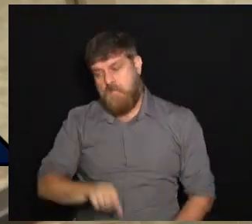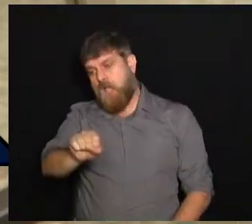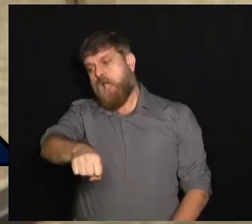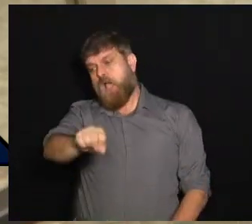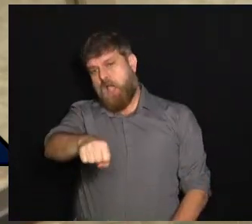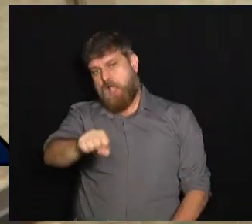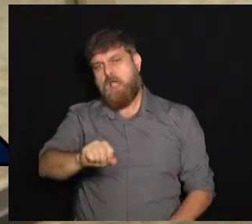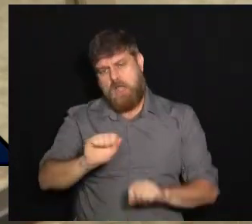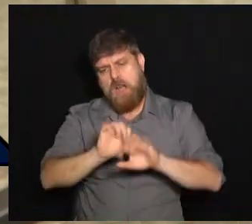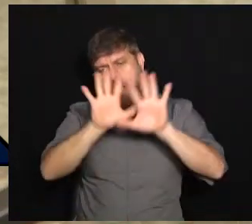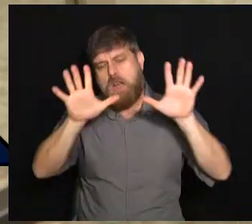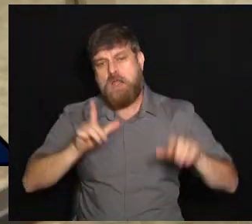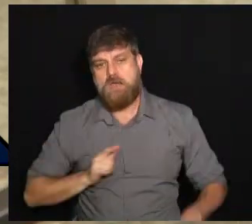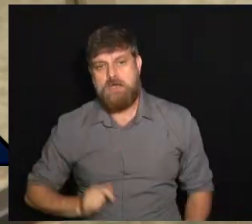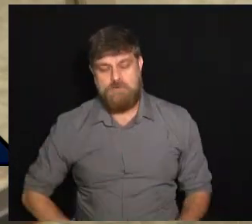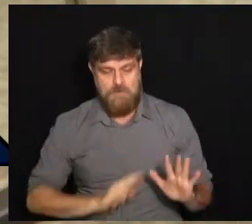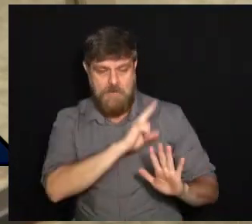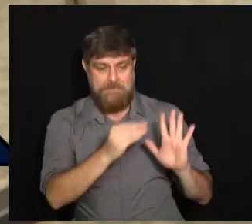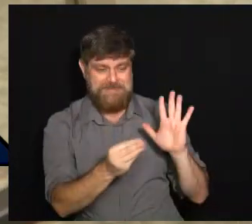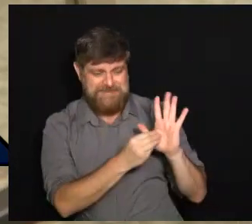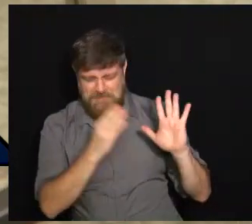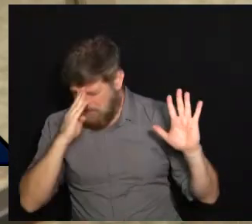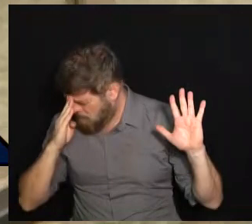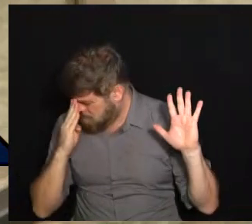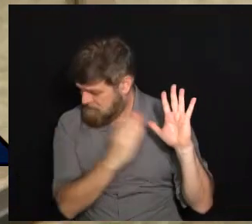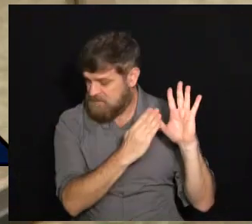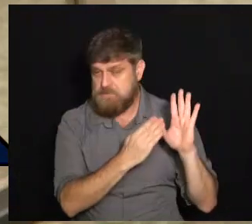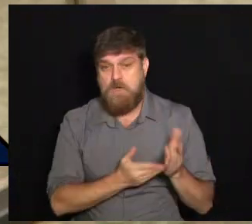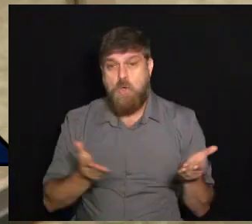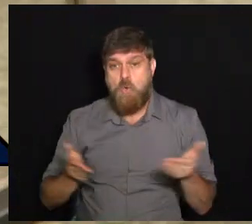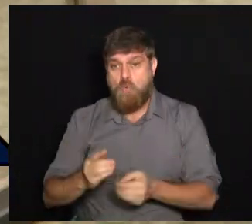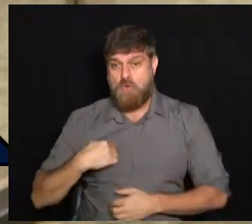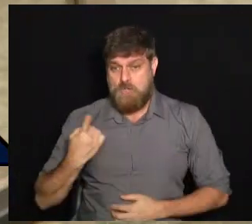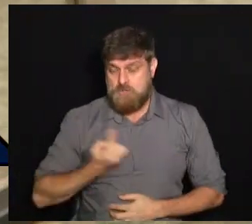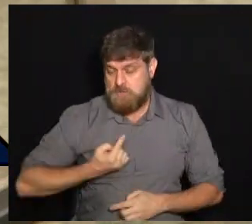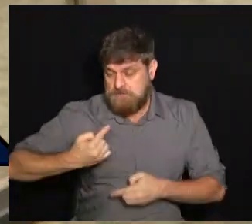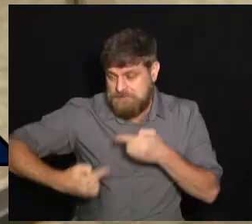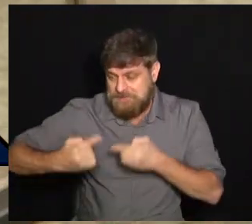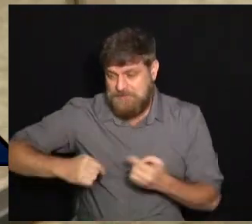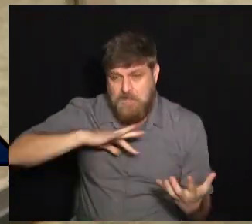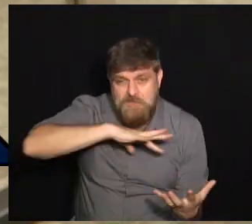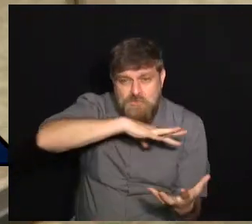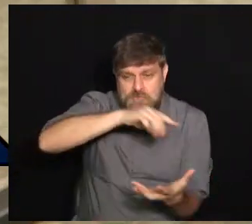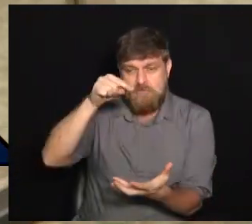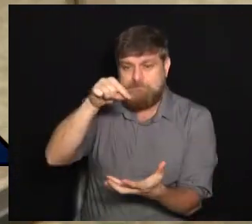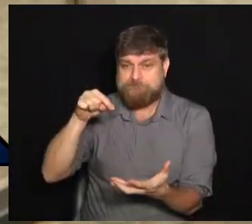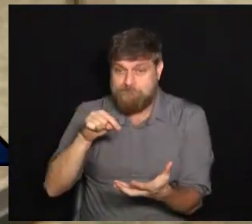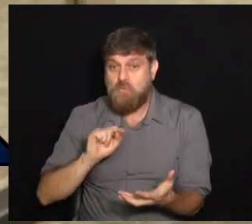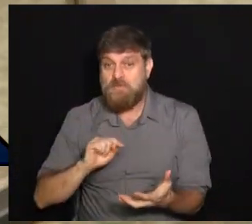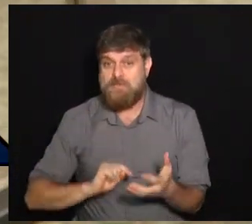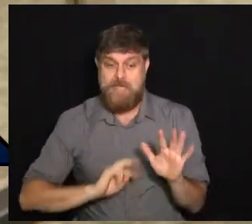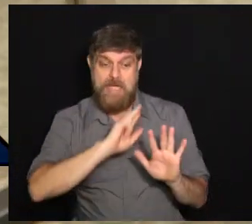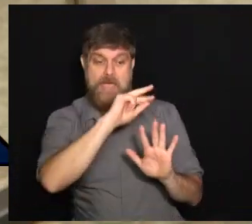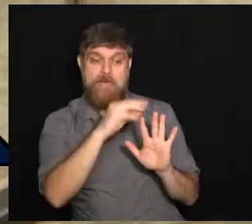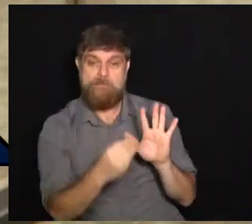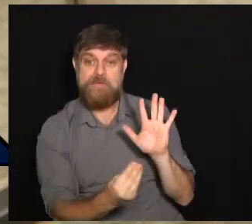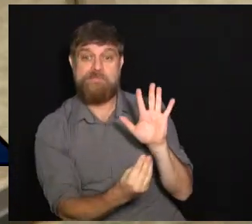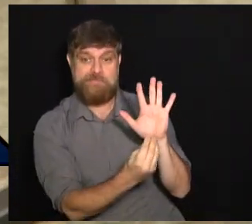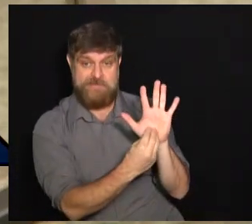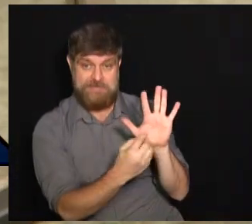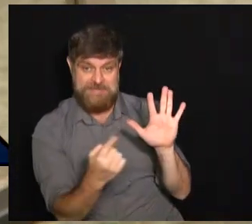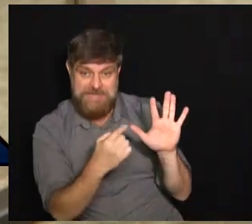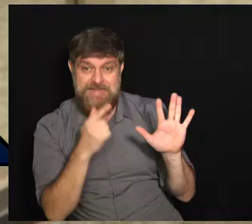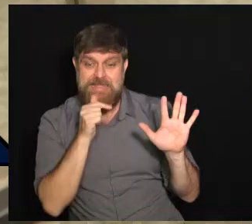questão ambiental é primordial. Todos nós hoje, o que está em discussão no mundo todo é o meio ambiente, todos nós sabemos disso. E ali